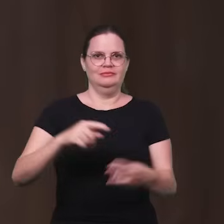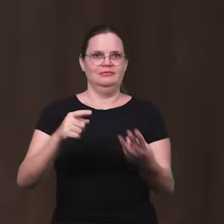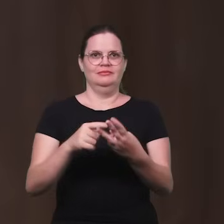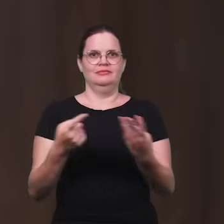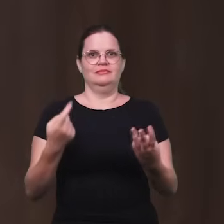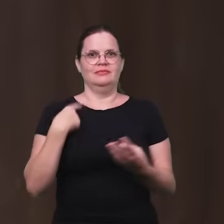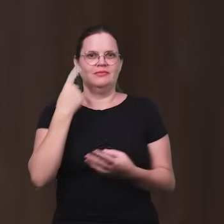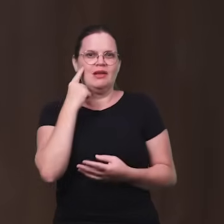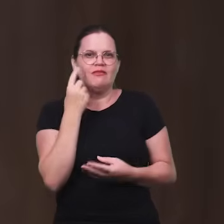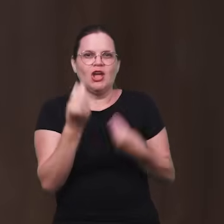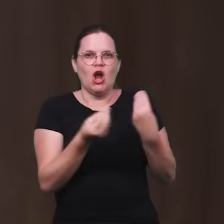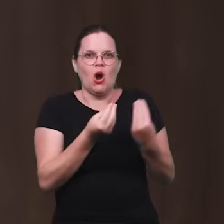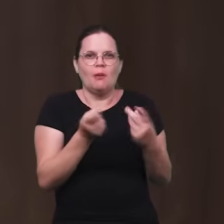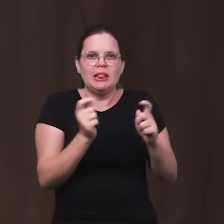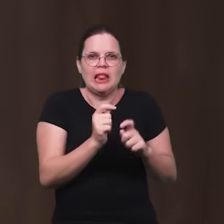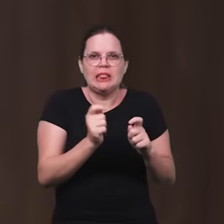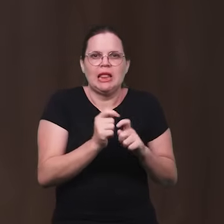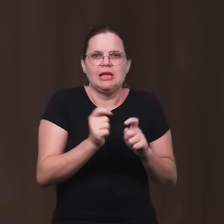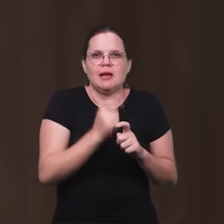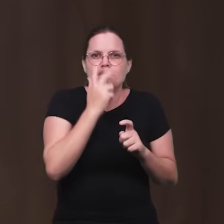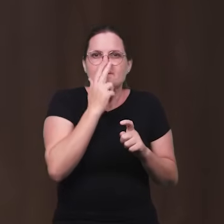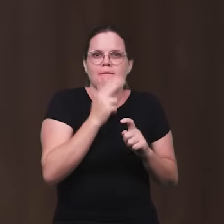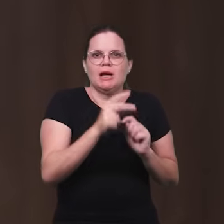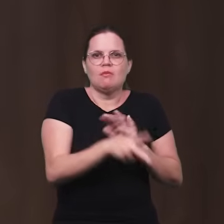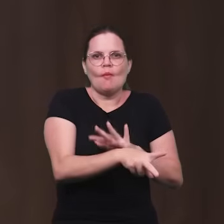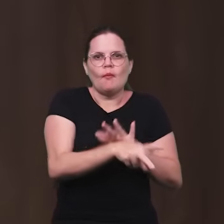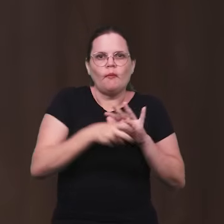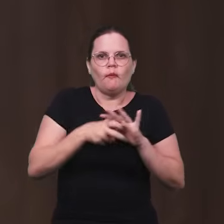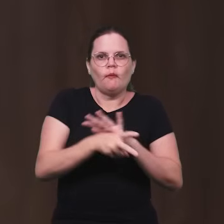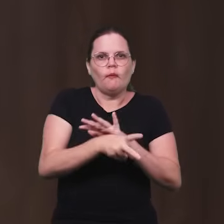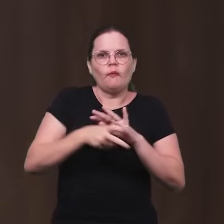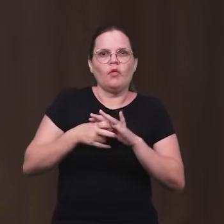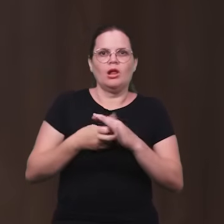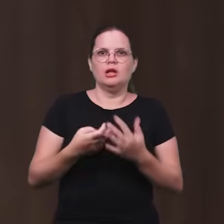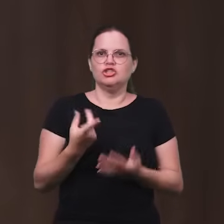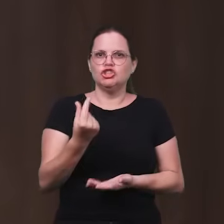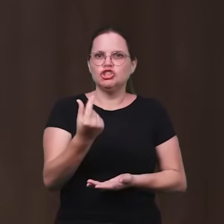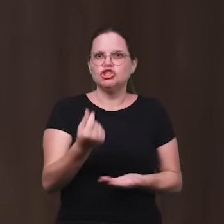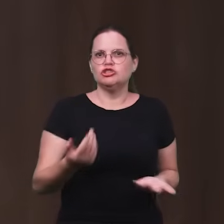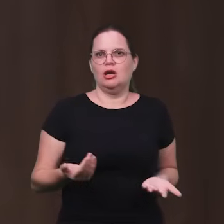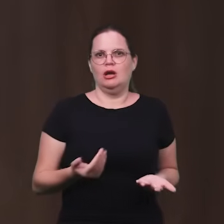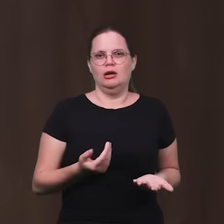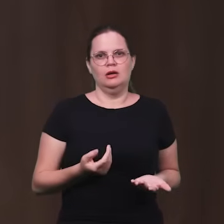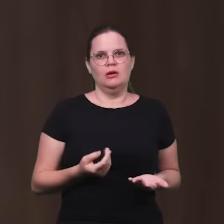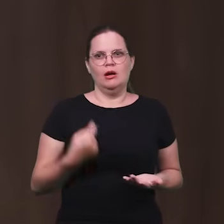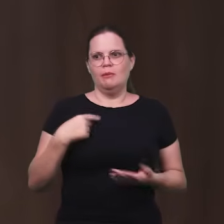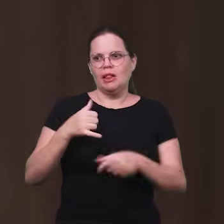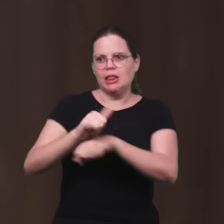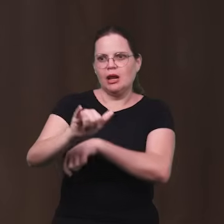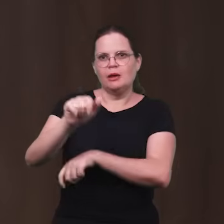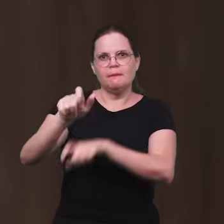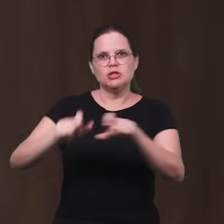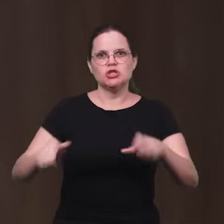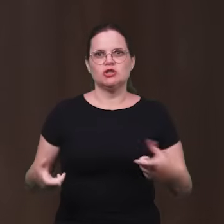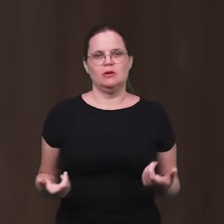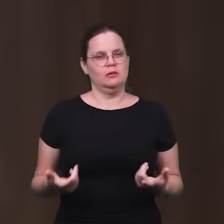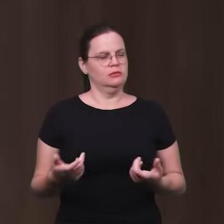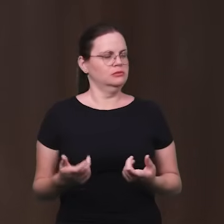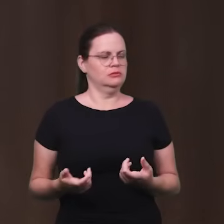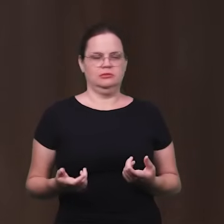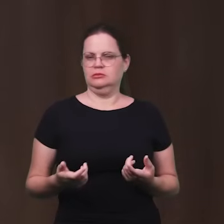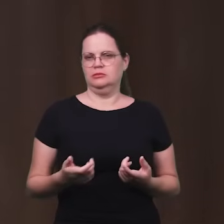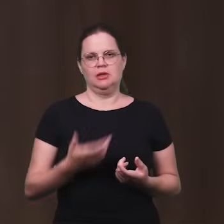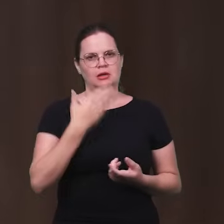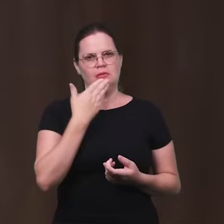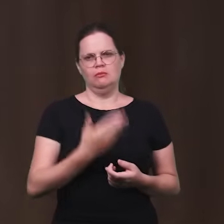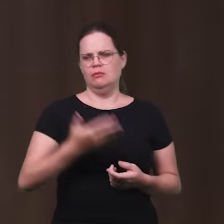métodos para ganhar dinheiro que envolve mentira, que envolve enganar pessoas. Olha, melhor